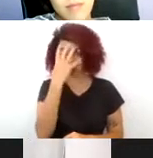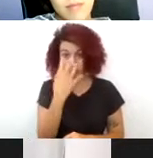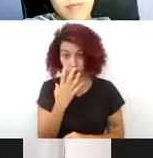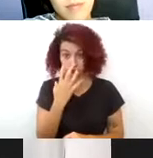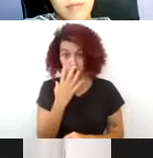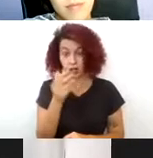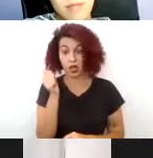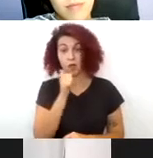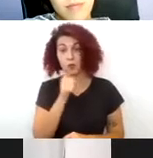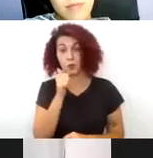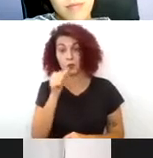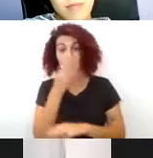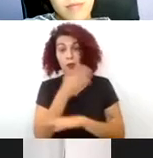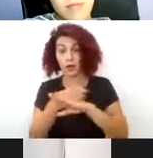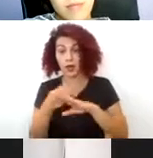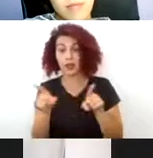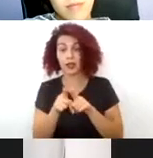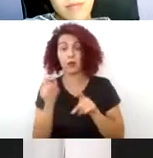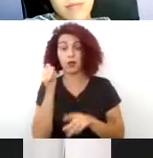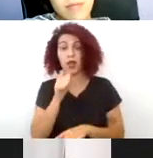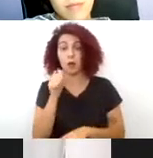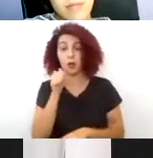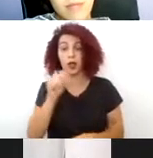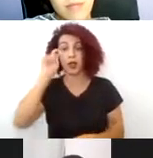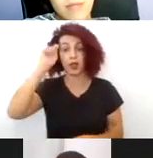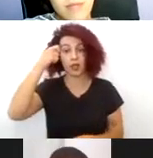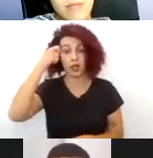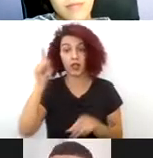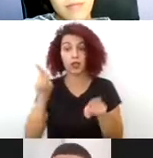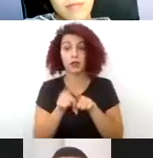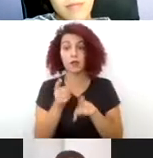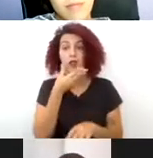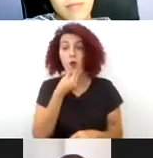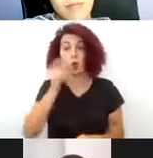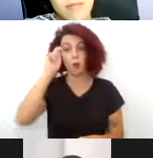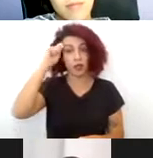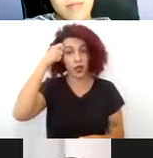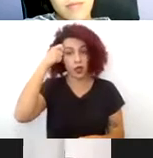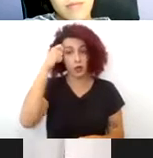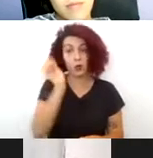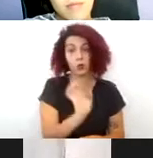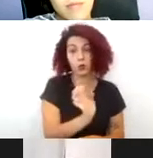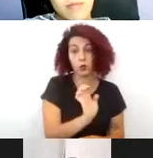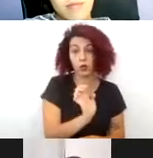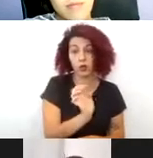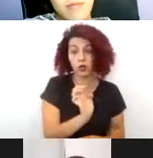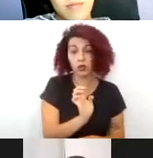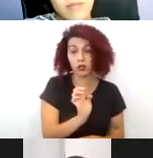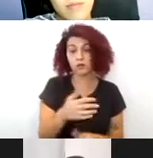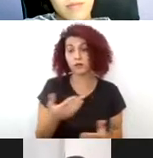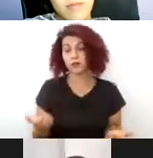a mulher branca a mulher negra o homem negro o gay gente o Brasil mais mata homossexuais